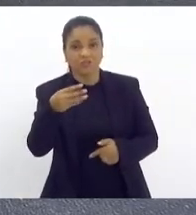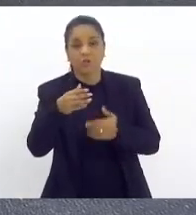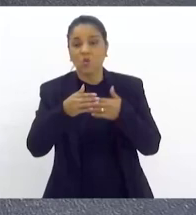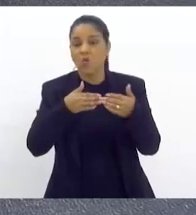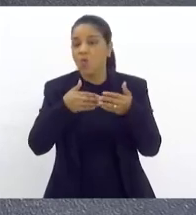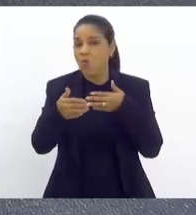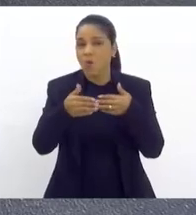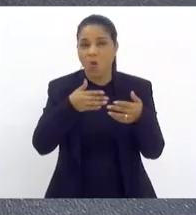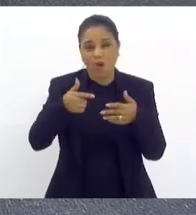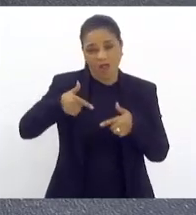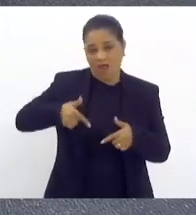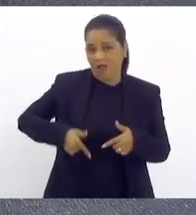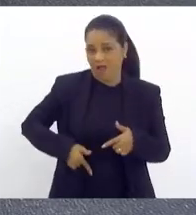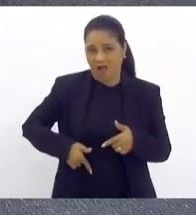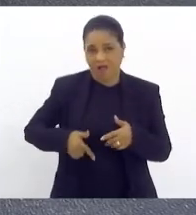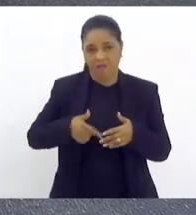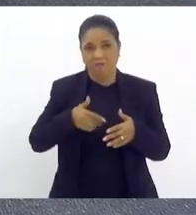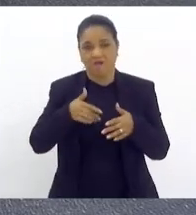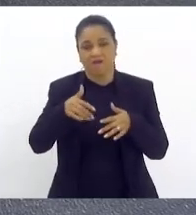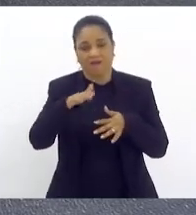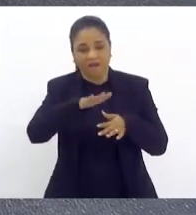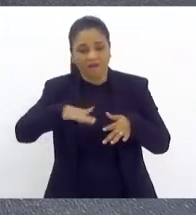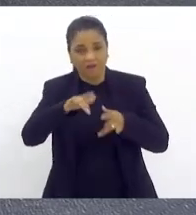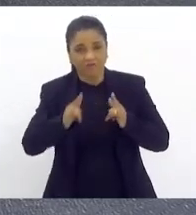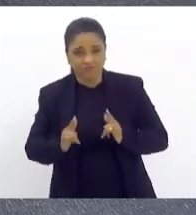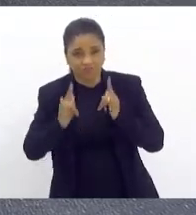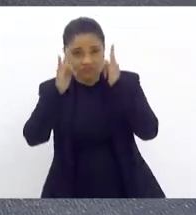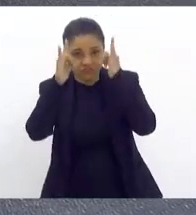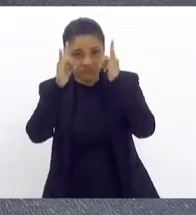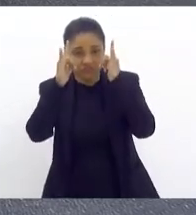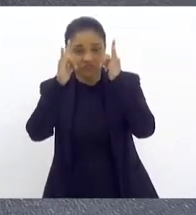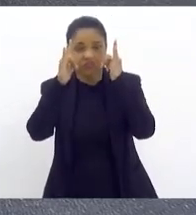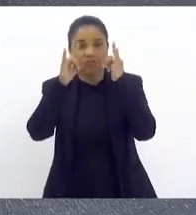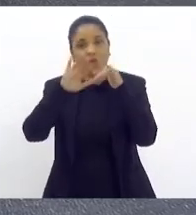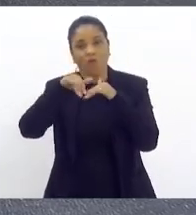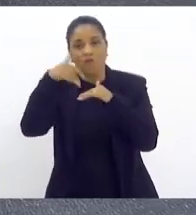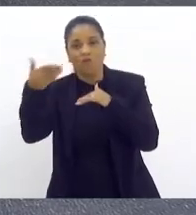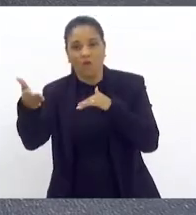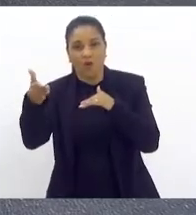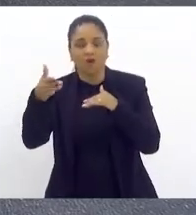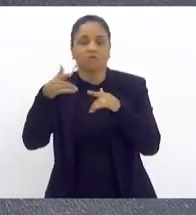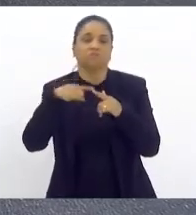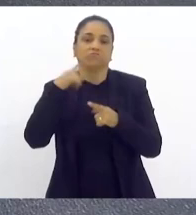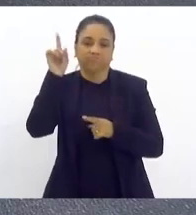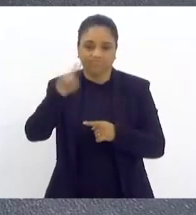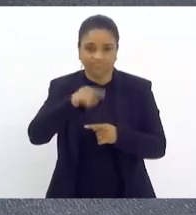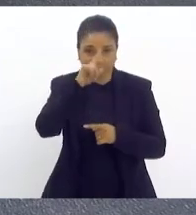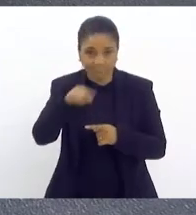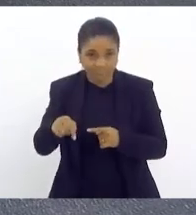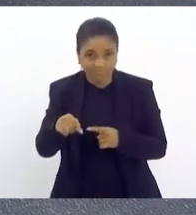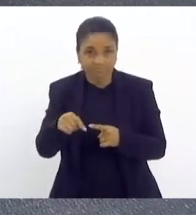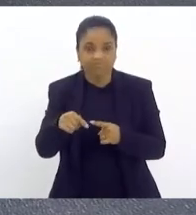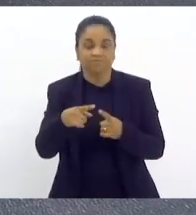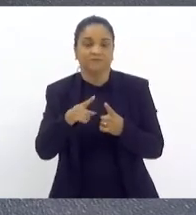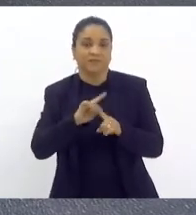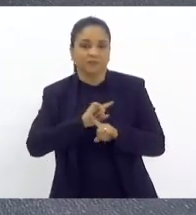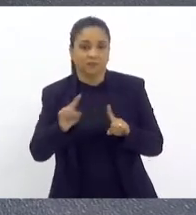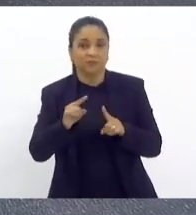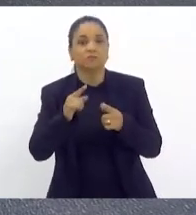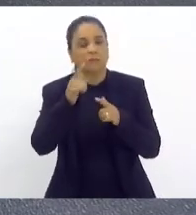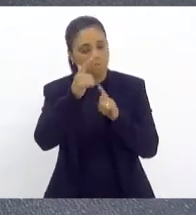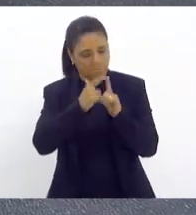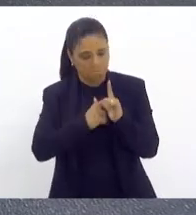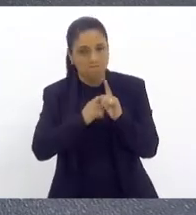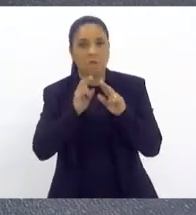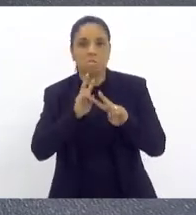da Assembleia e De suas Áreas adjacentes constituindo infração disciplinar além da disposições penais cabíveis